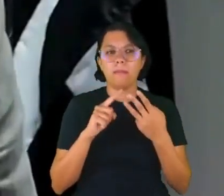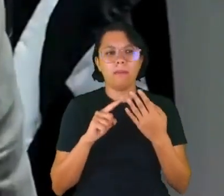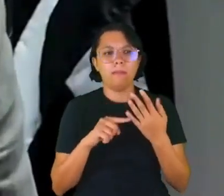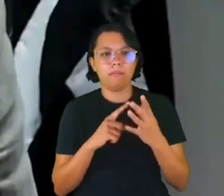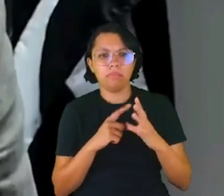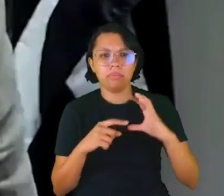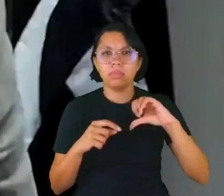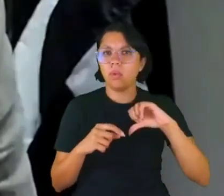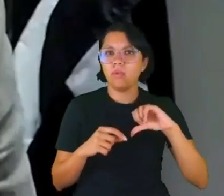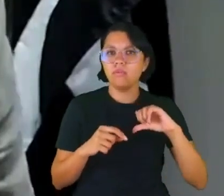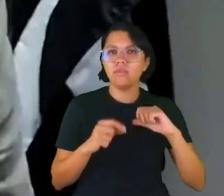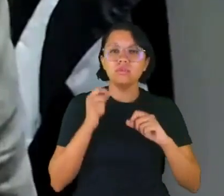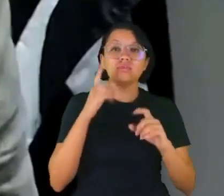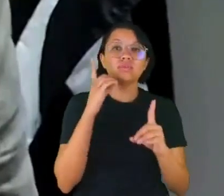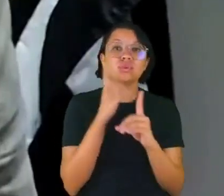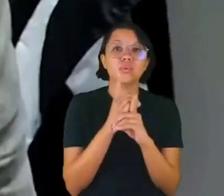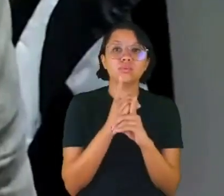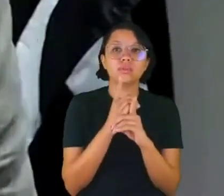nós vamos encontrar